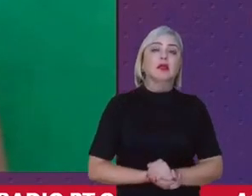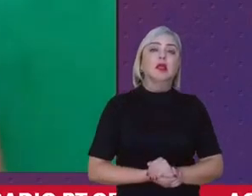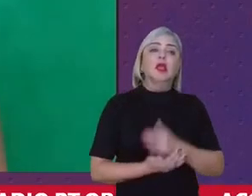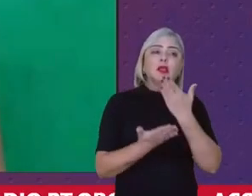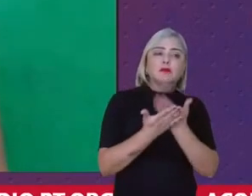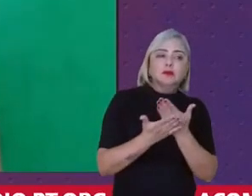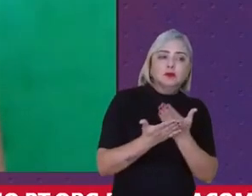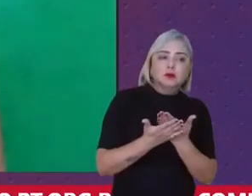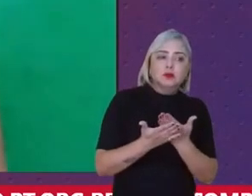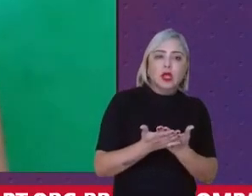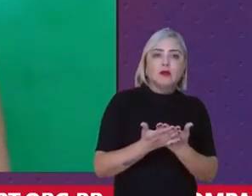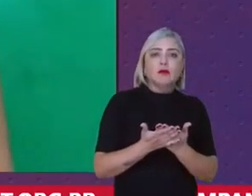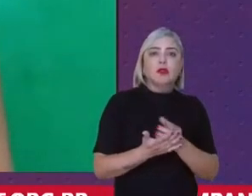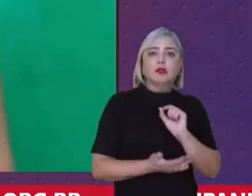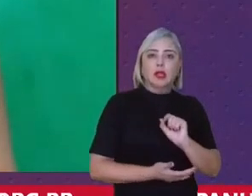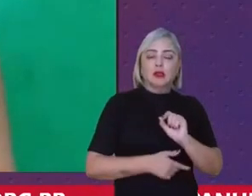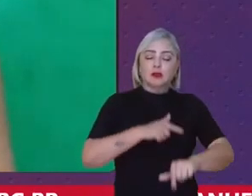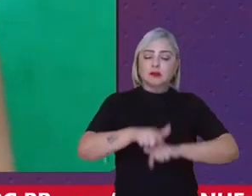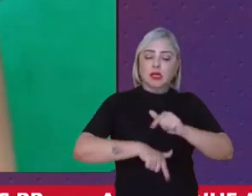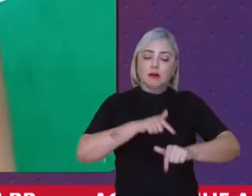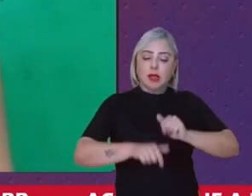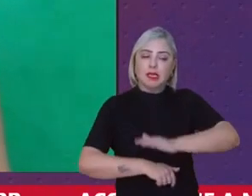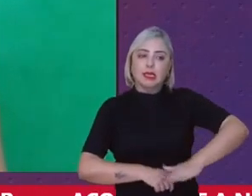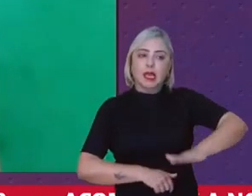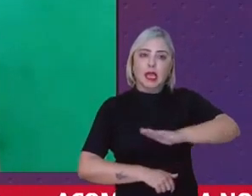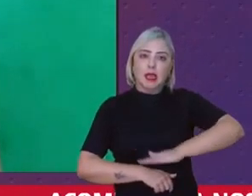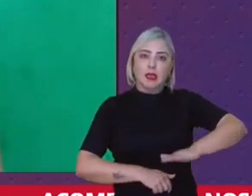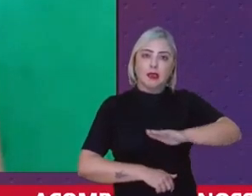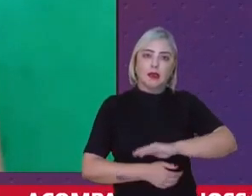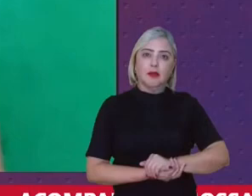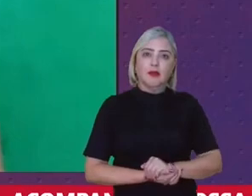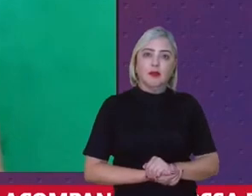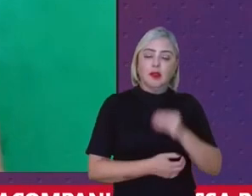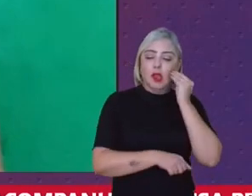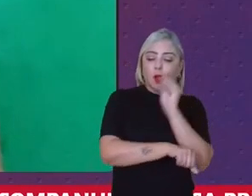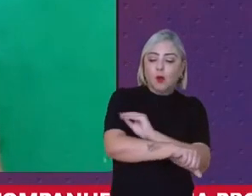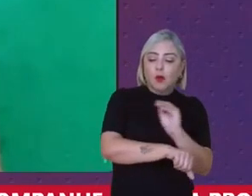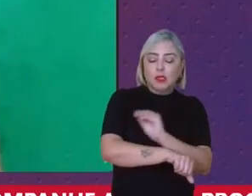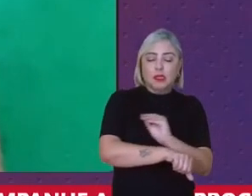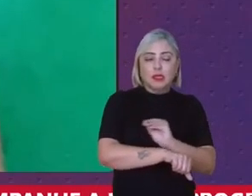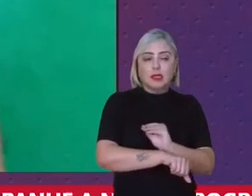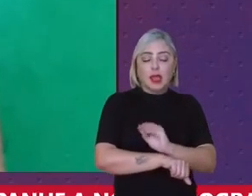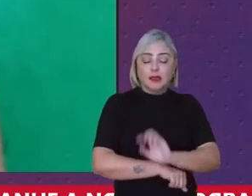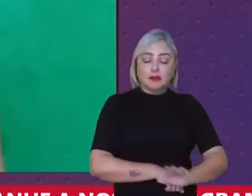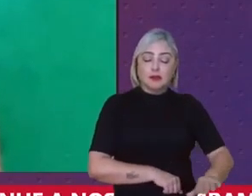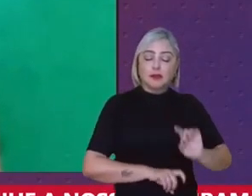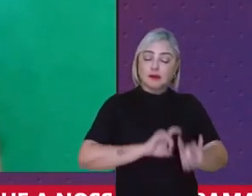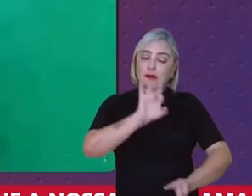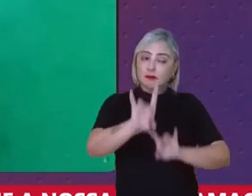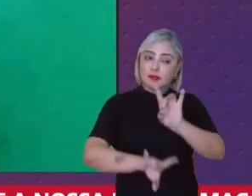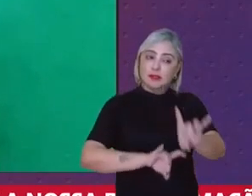cuidador infantil, que é onde eu trabalho na área, para cuidar de criança especial. Já está com